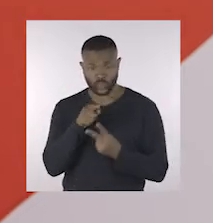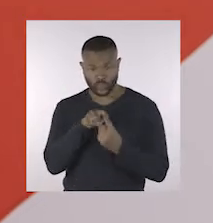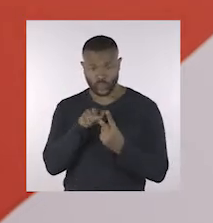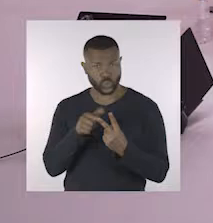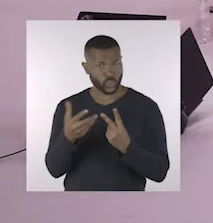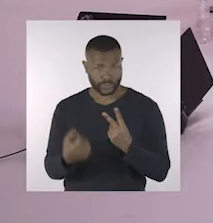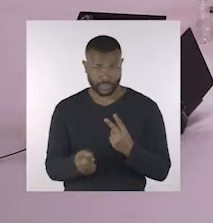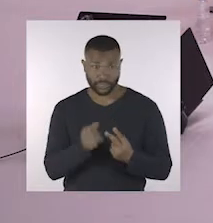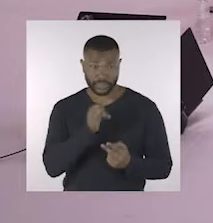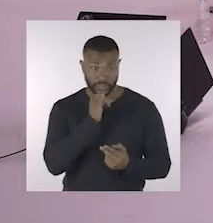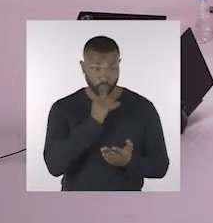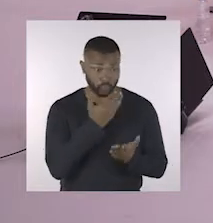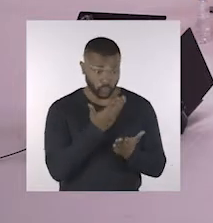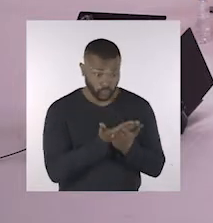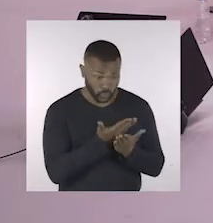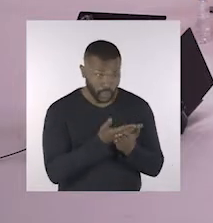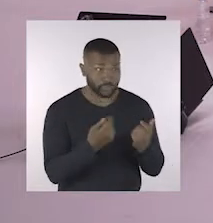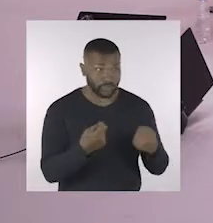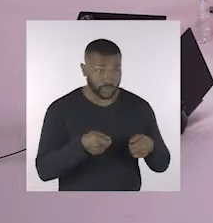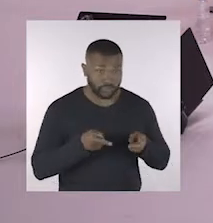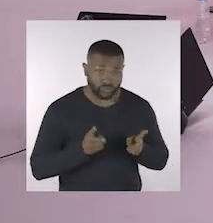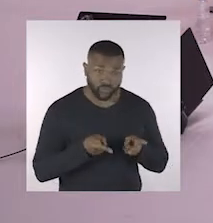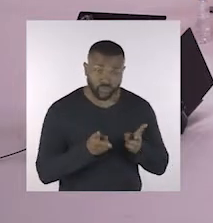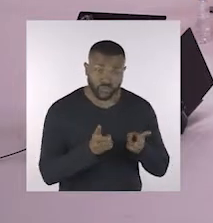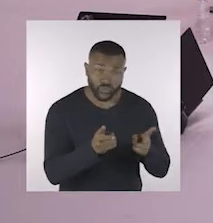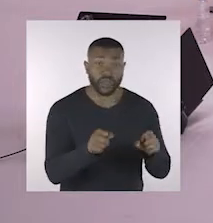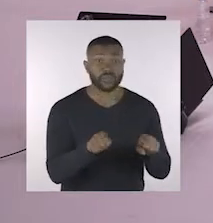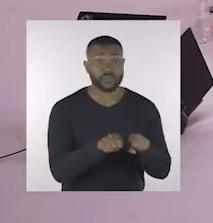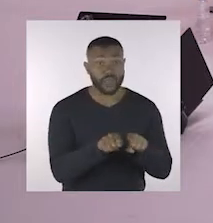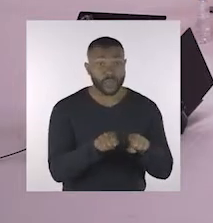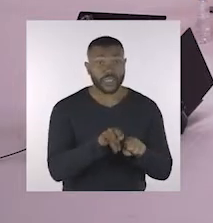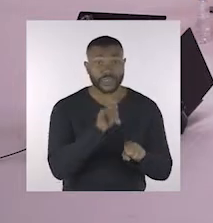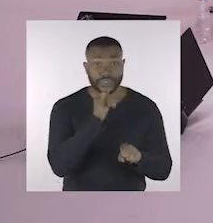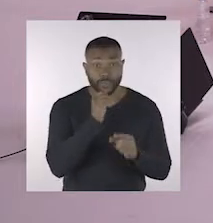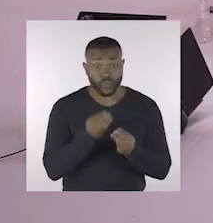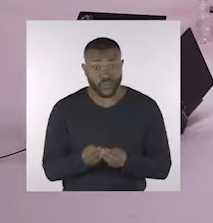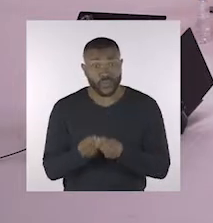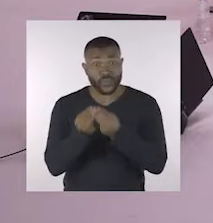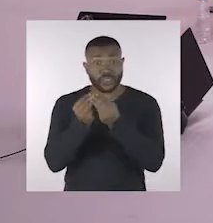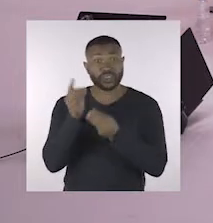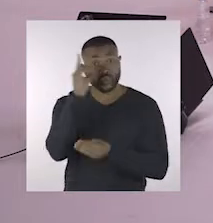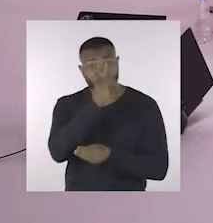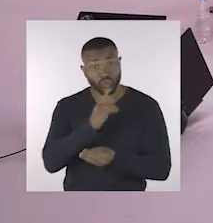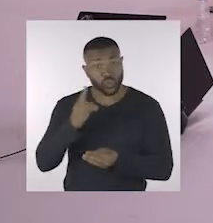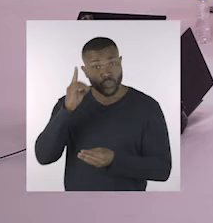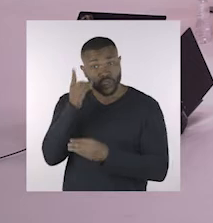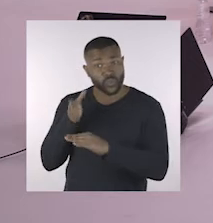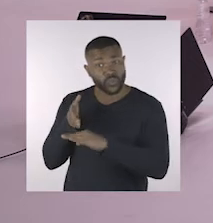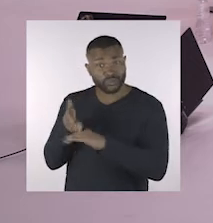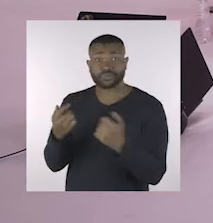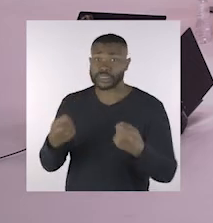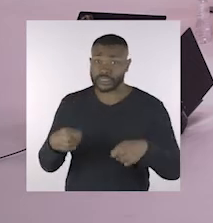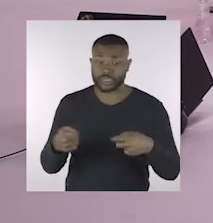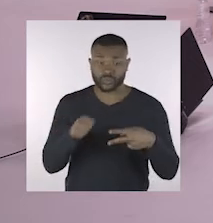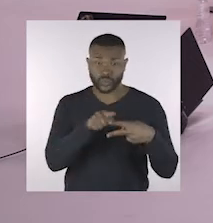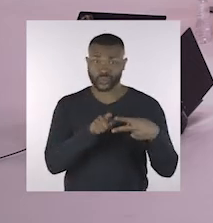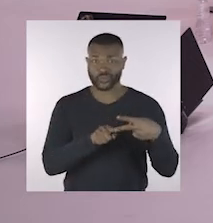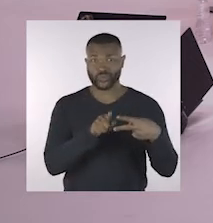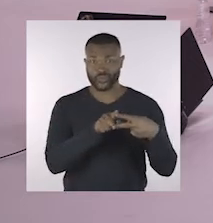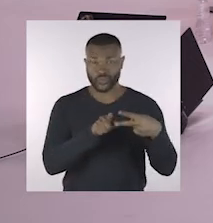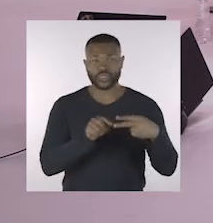nesse aqui era parar de estudar e e não ir na missa aos domingos É